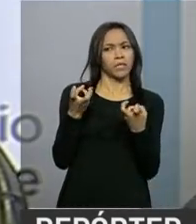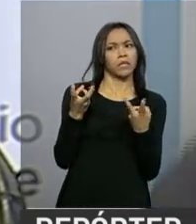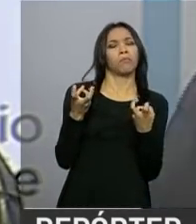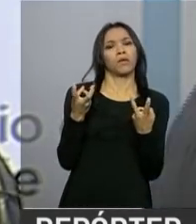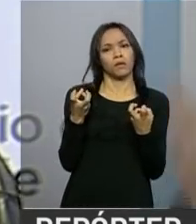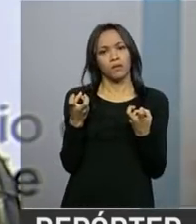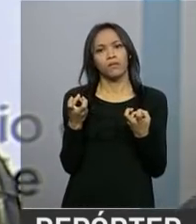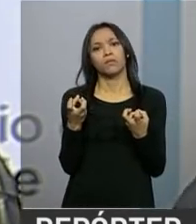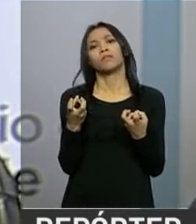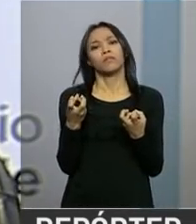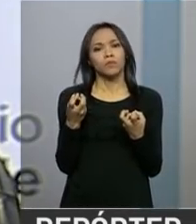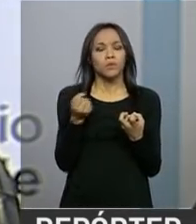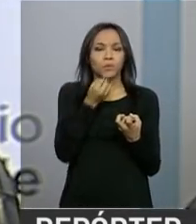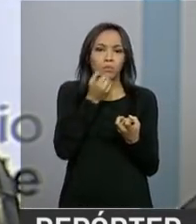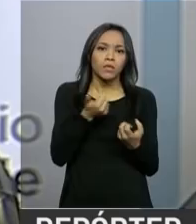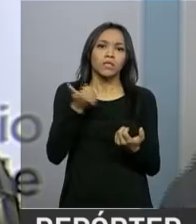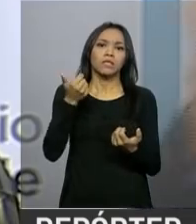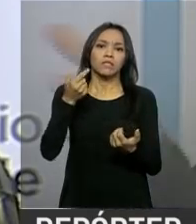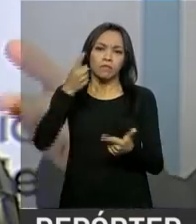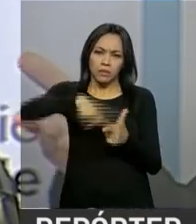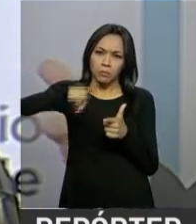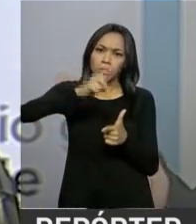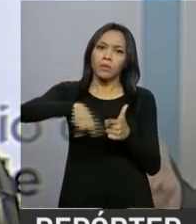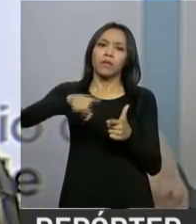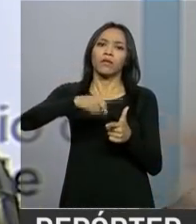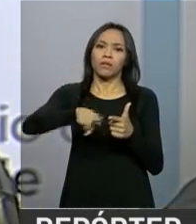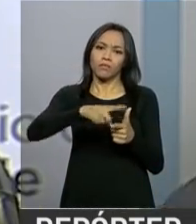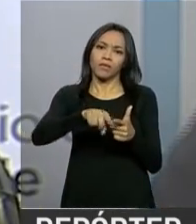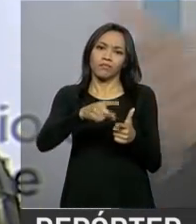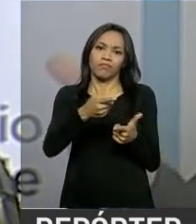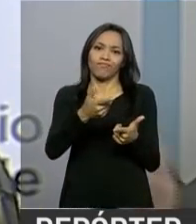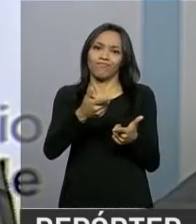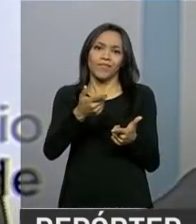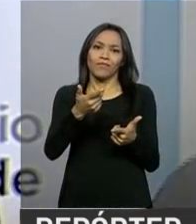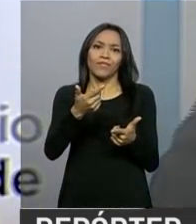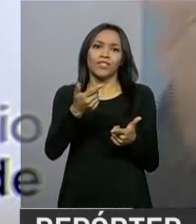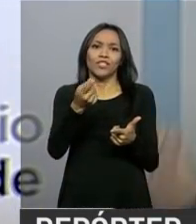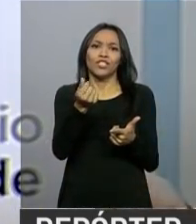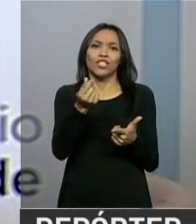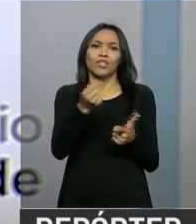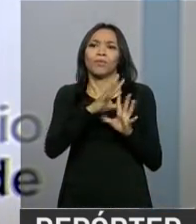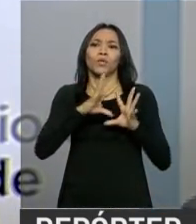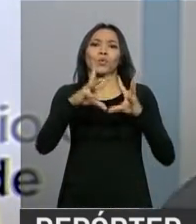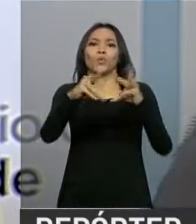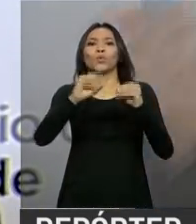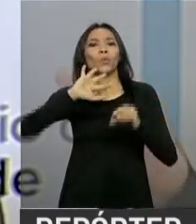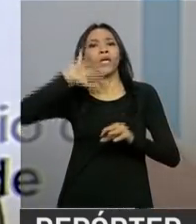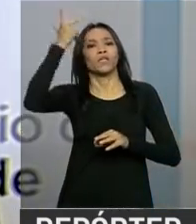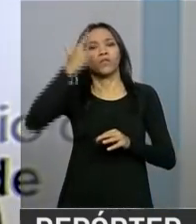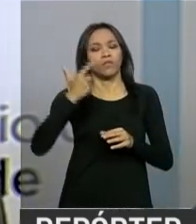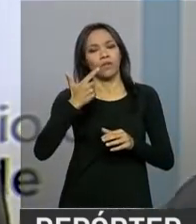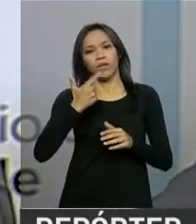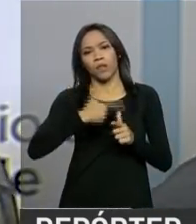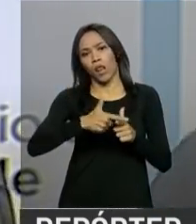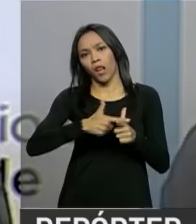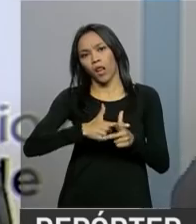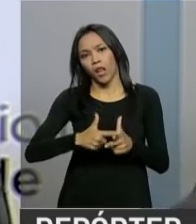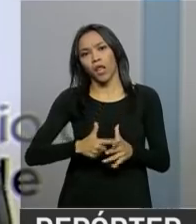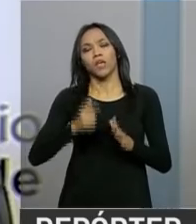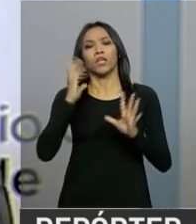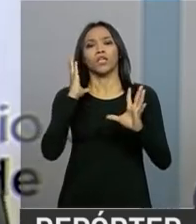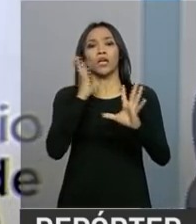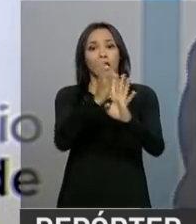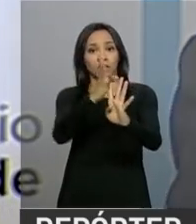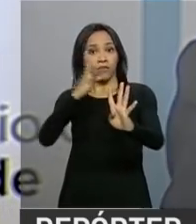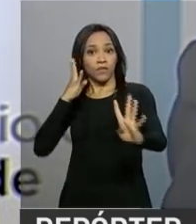restrições as dificuldades que serão mantidas no sistema nós não vamos ter dinheiro para tudo e não vamos conseguir resolver todas as filas e nem as